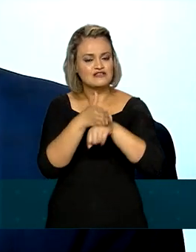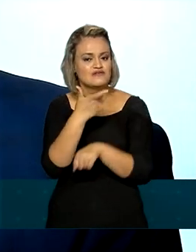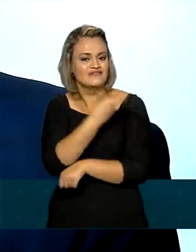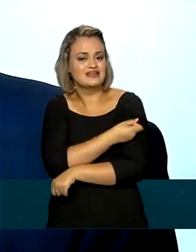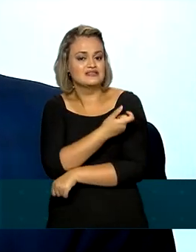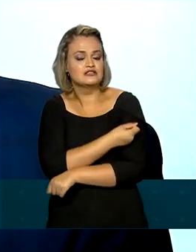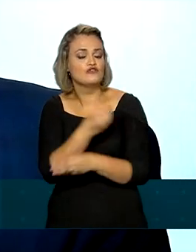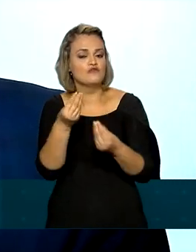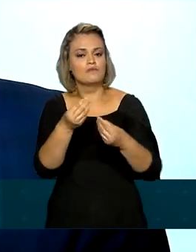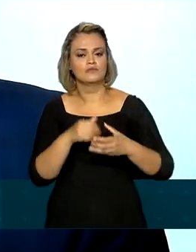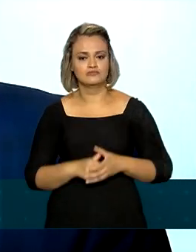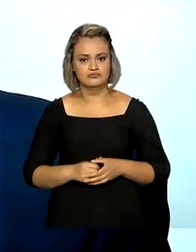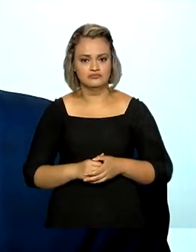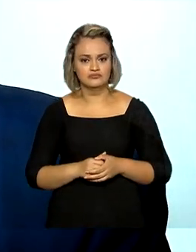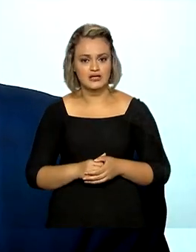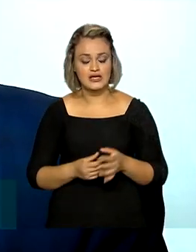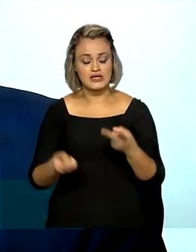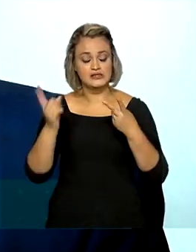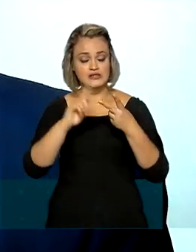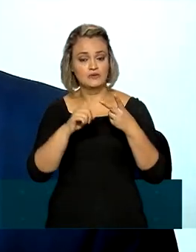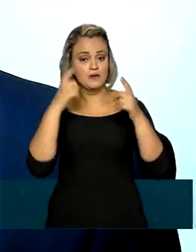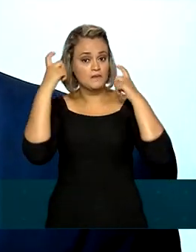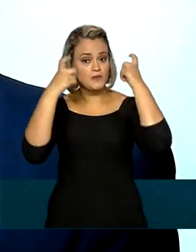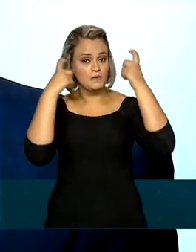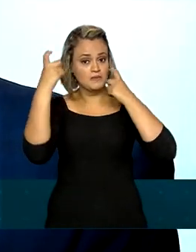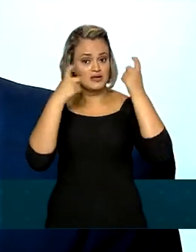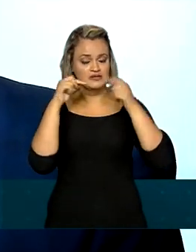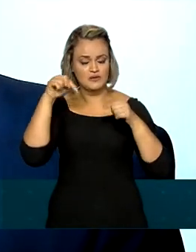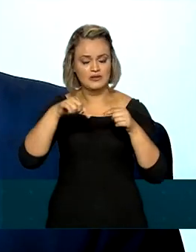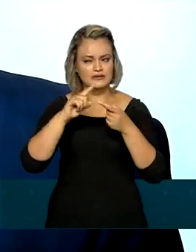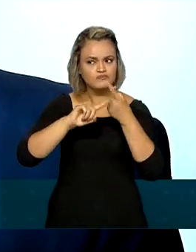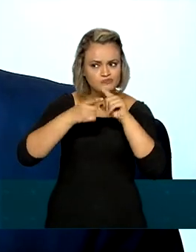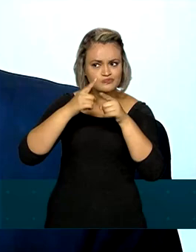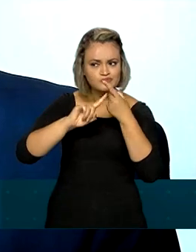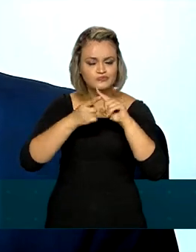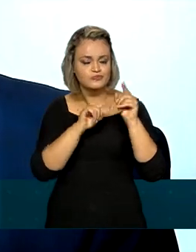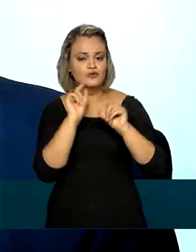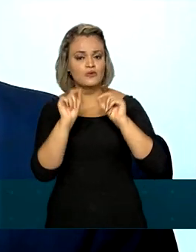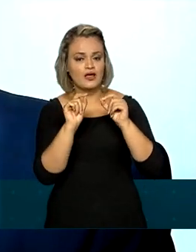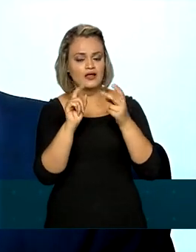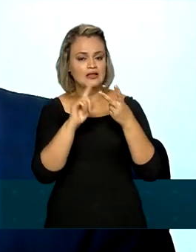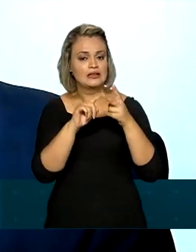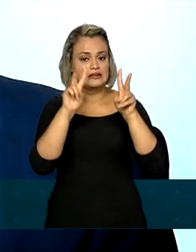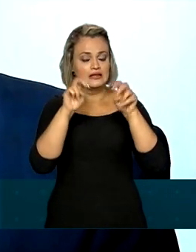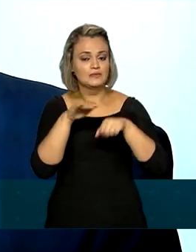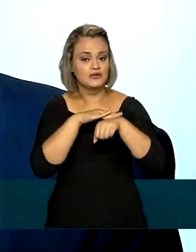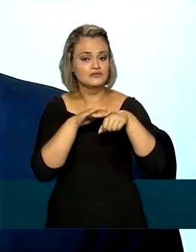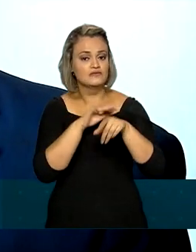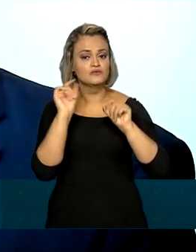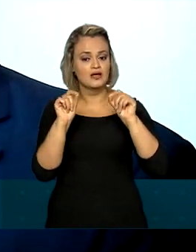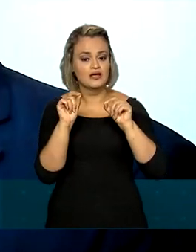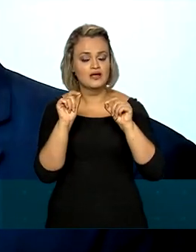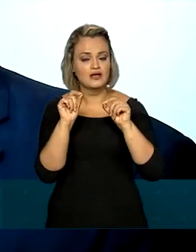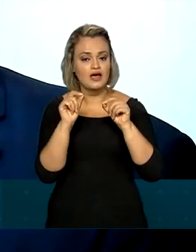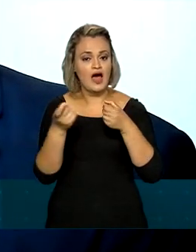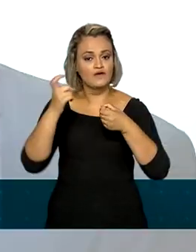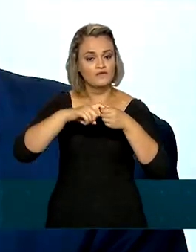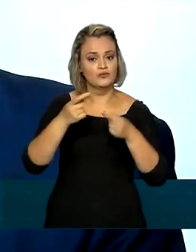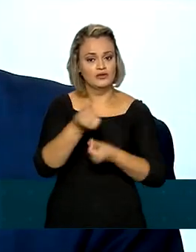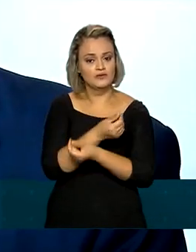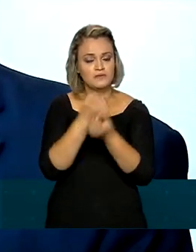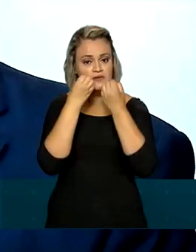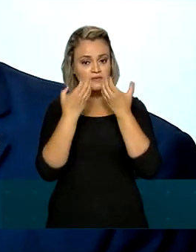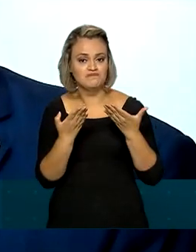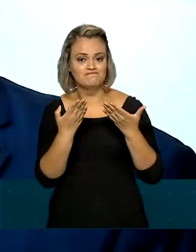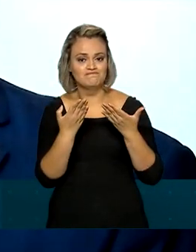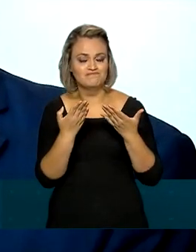vacina. A segunda grande preocupação dessa cúpula de líderes é também com a recuperação econômica.